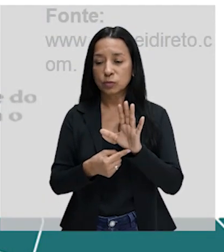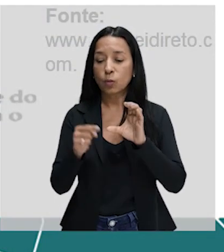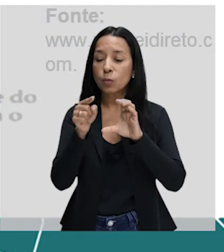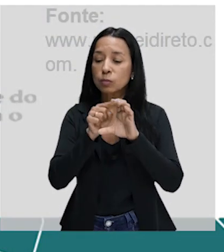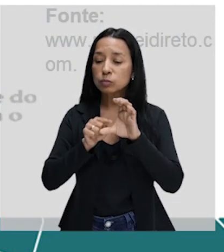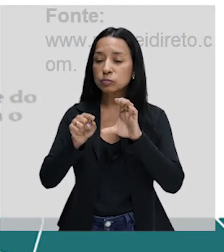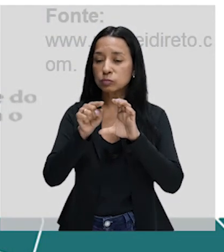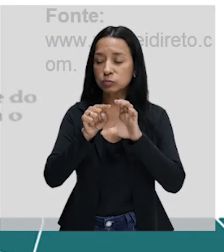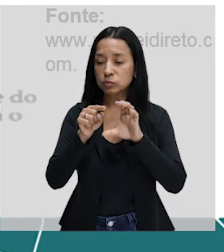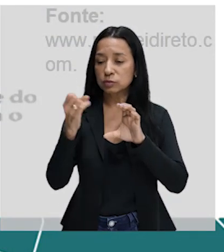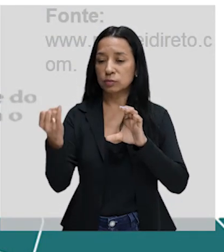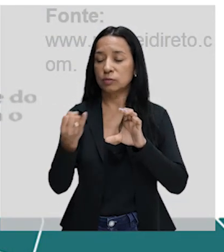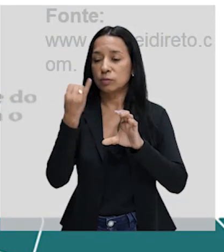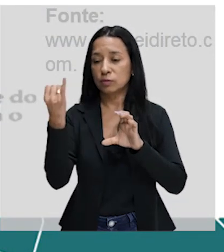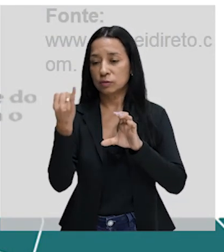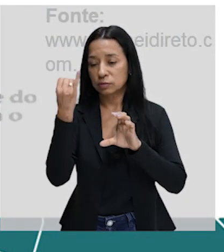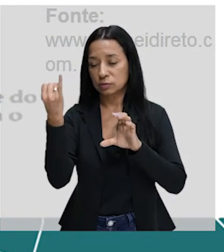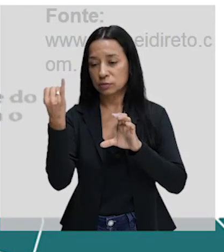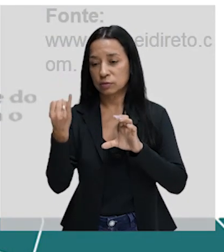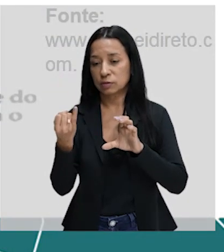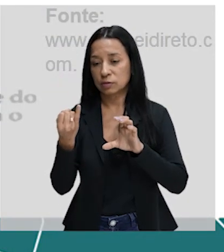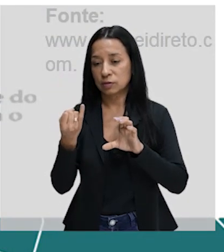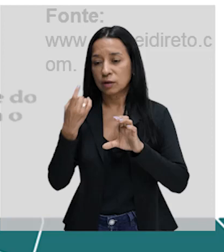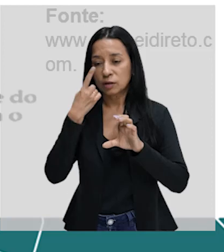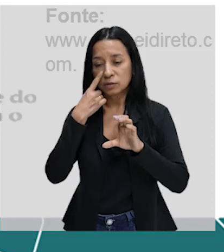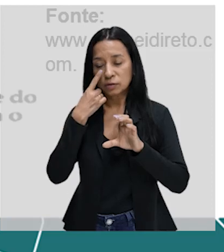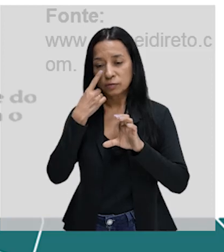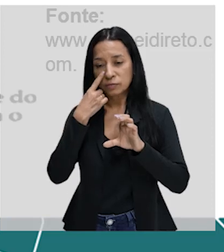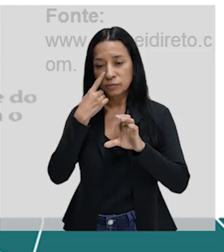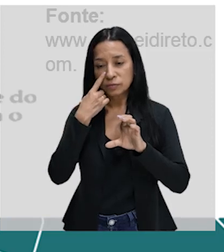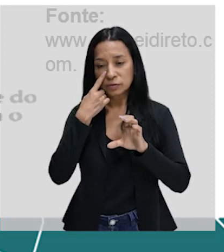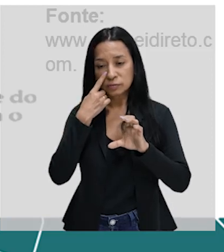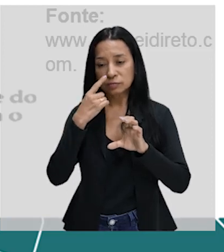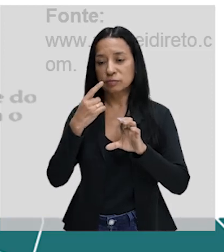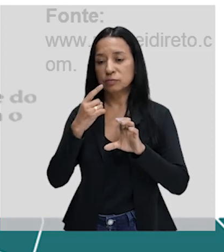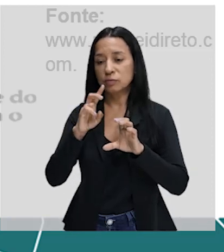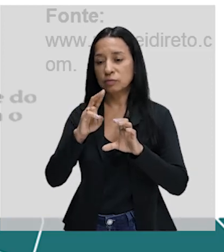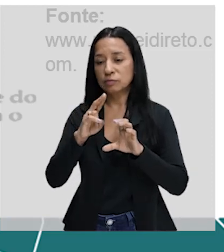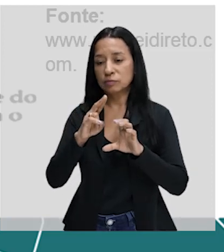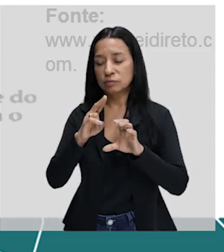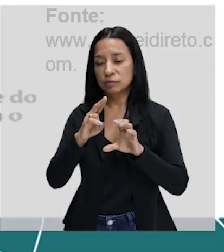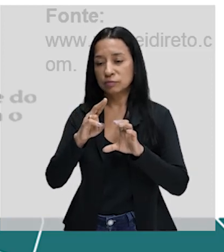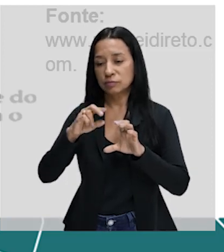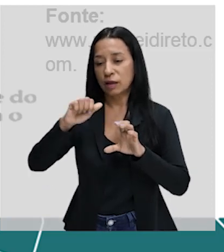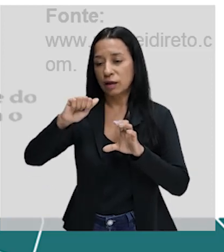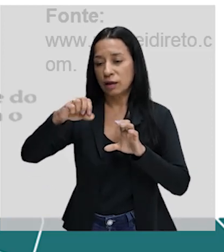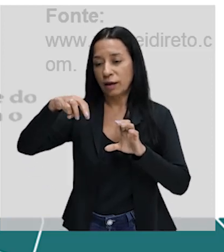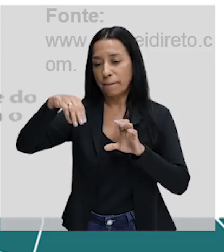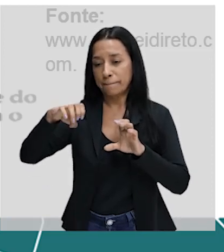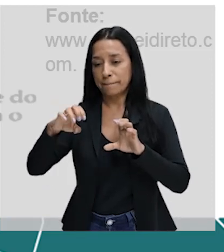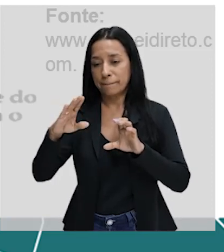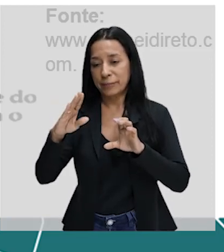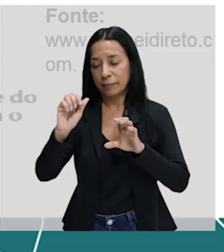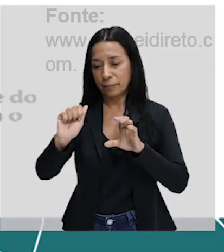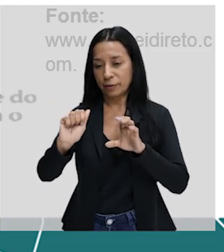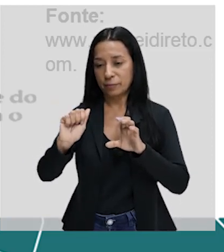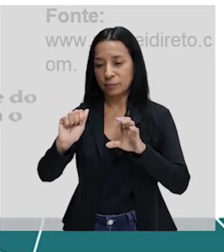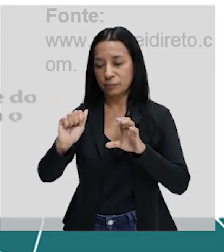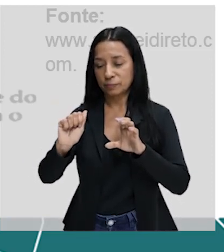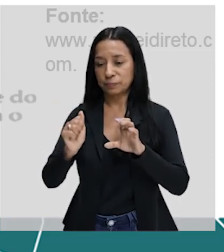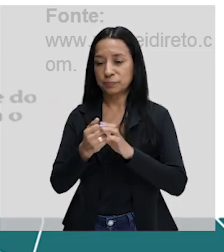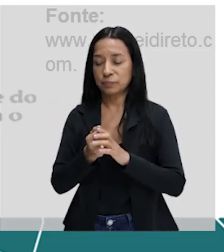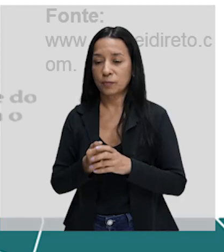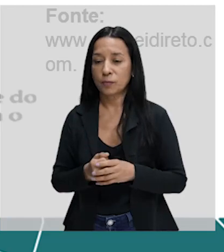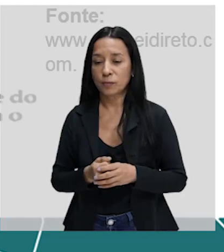núcleo ele é importante, tá? Vocês já ouviram falar da ameba. A ameba ela é um protozoário, um organismo